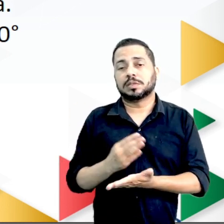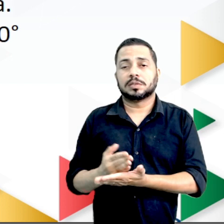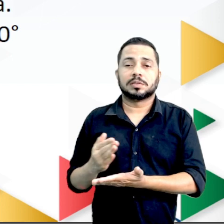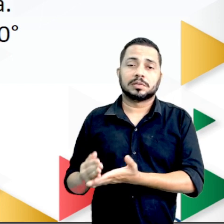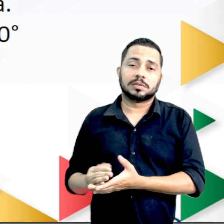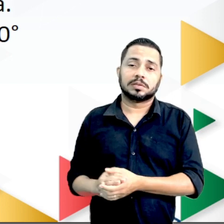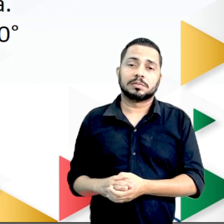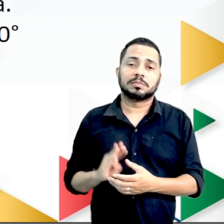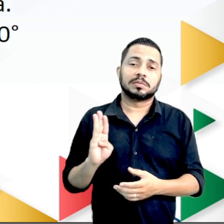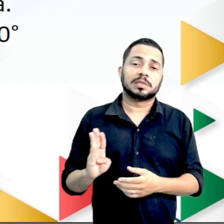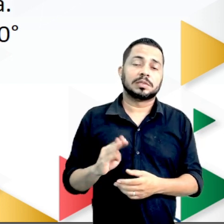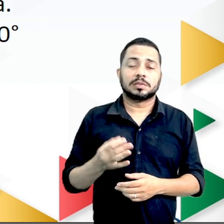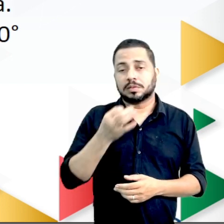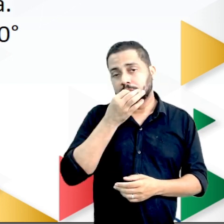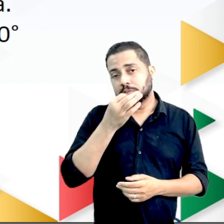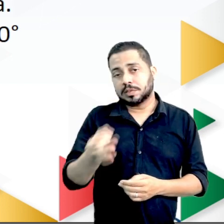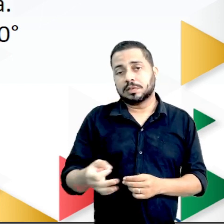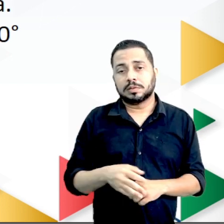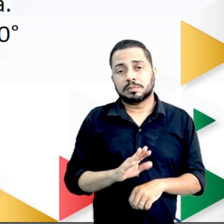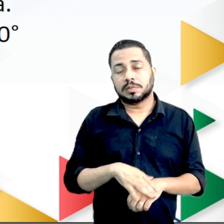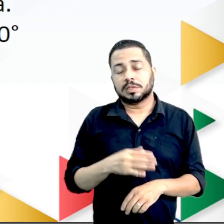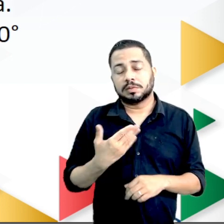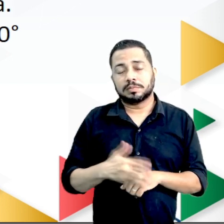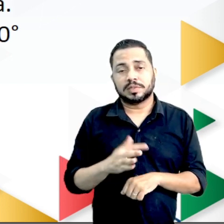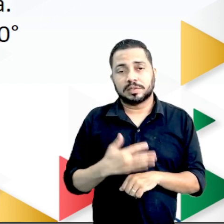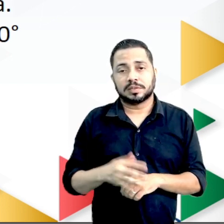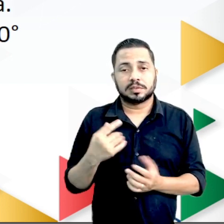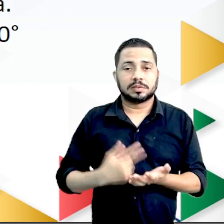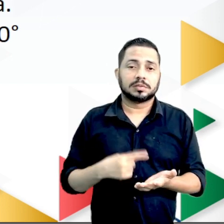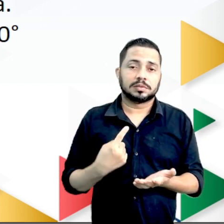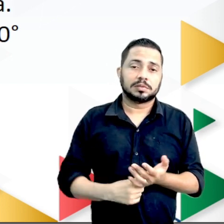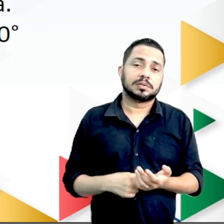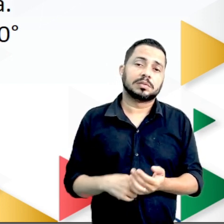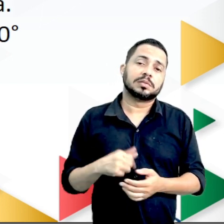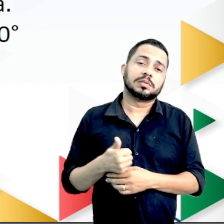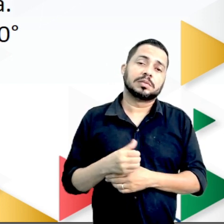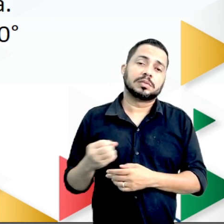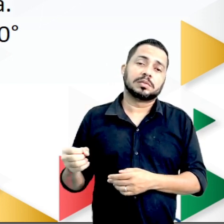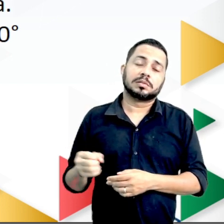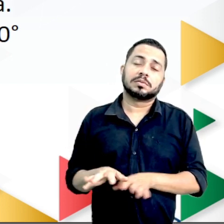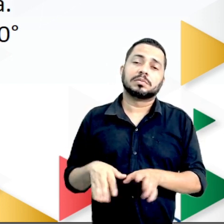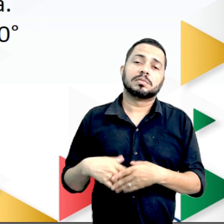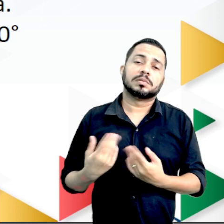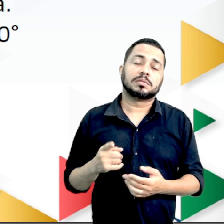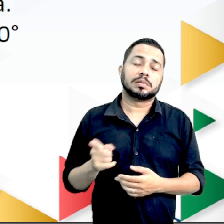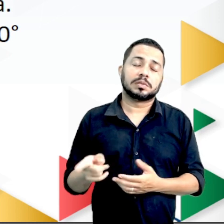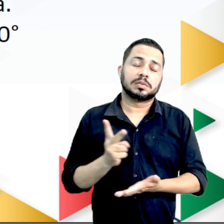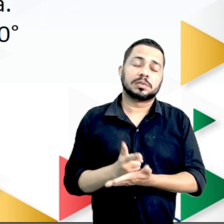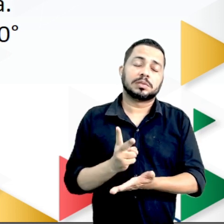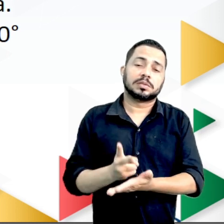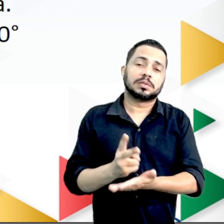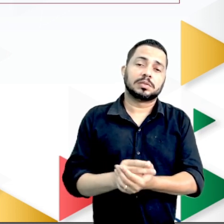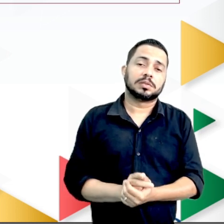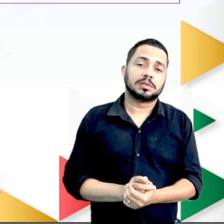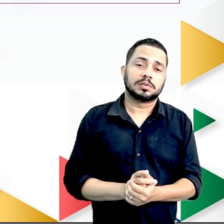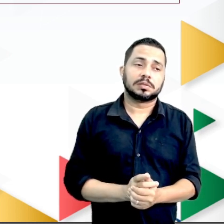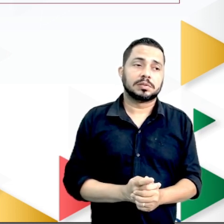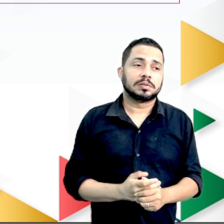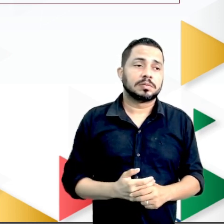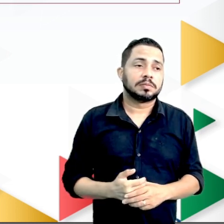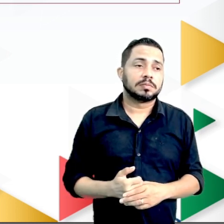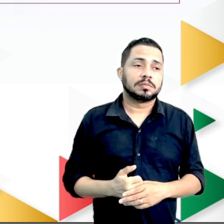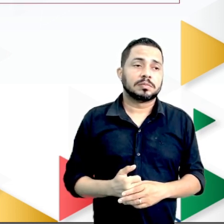B. Em sua opinião, é mais prático determinar o centésimo termo de qual dessas sequências e por quê? Vamos